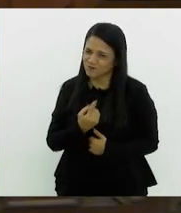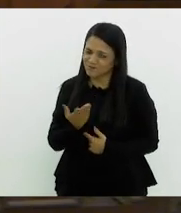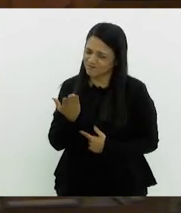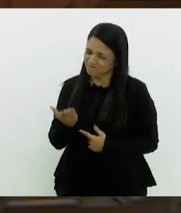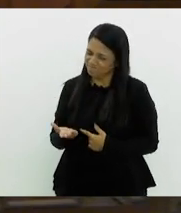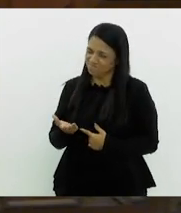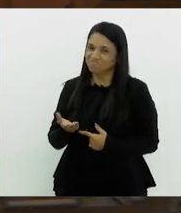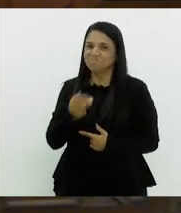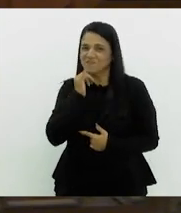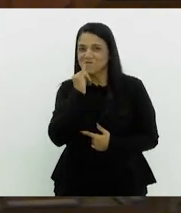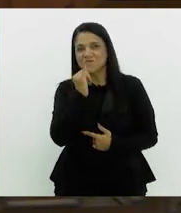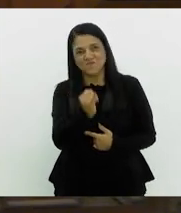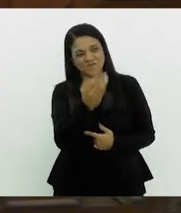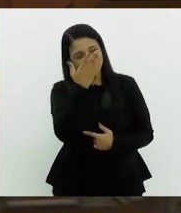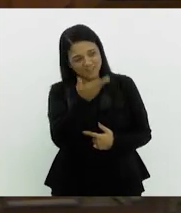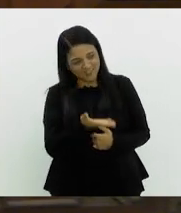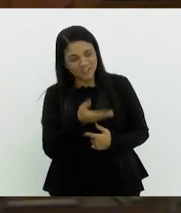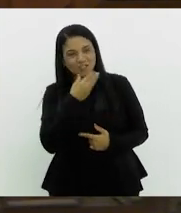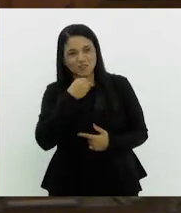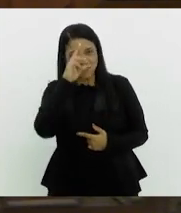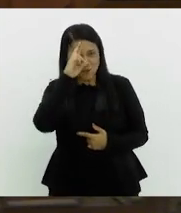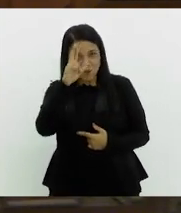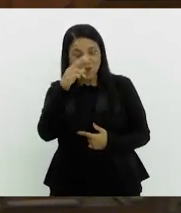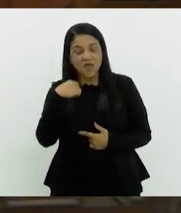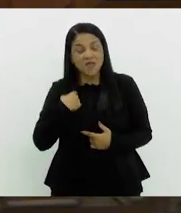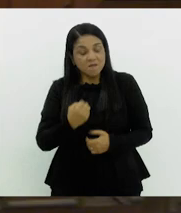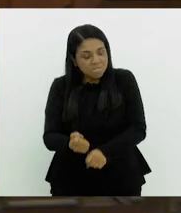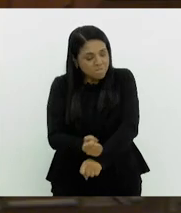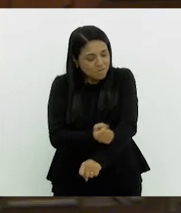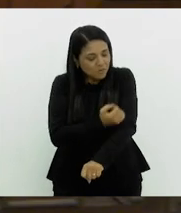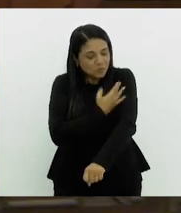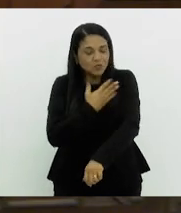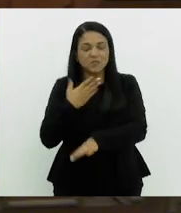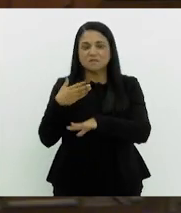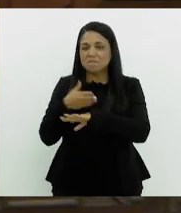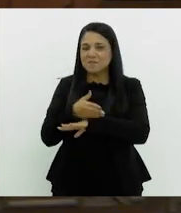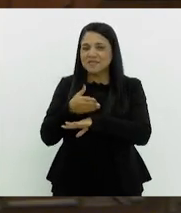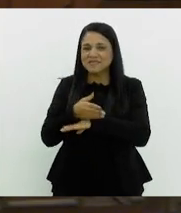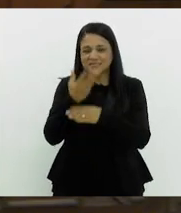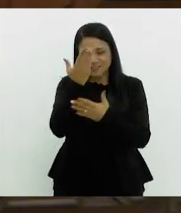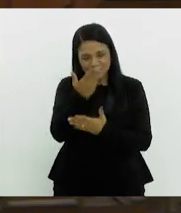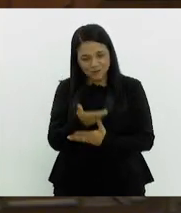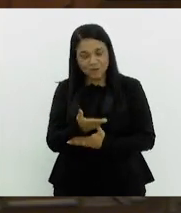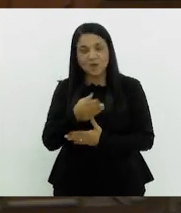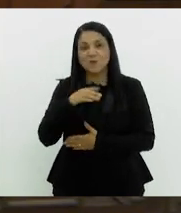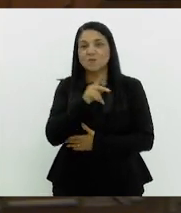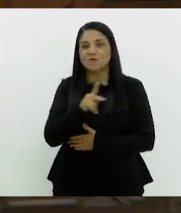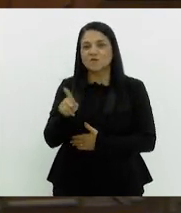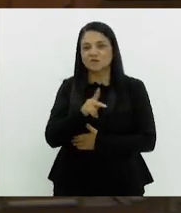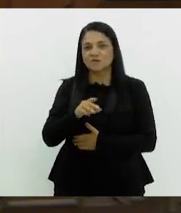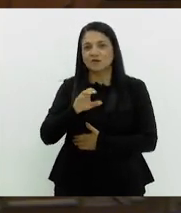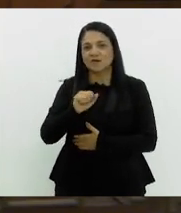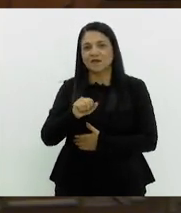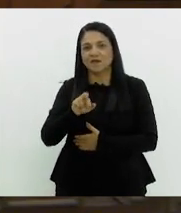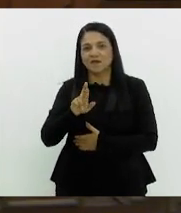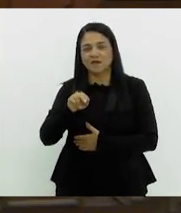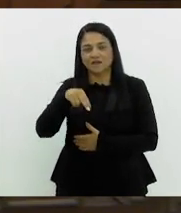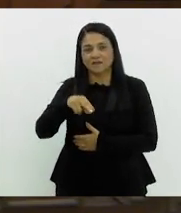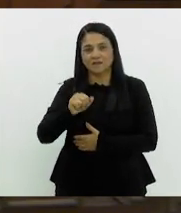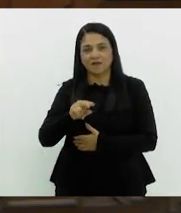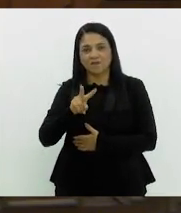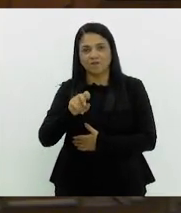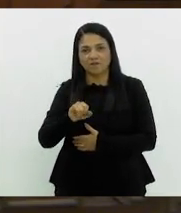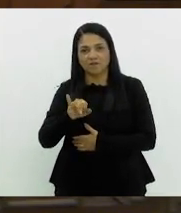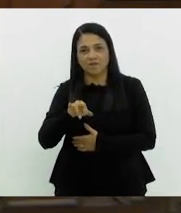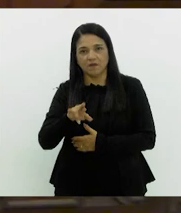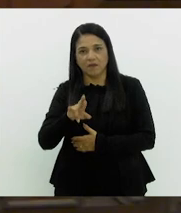que é emocionante ter a sua presença aqui, professor Cavalieri, e eu encerro saudando a sua